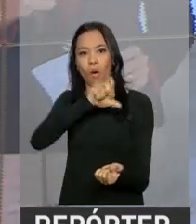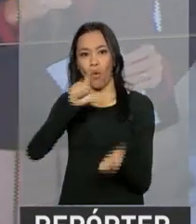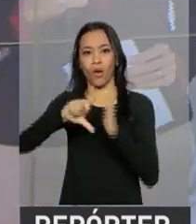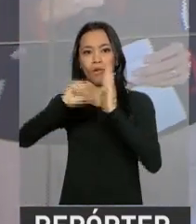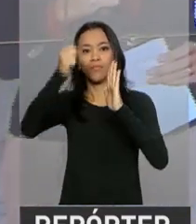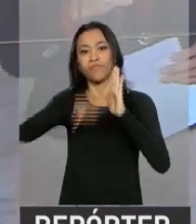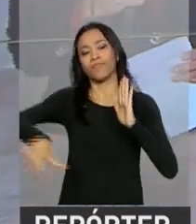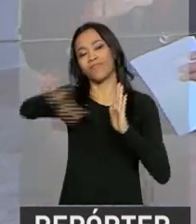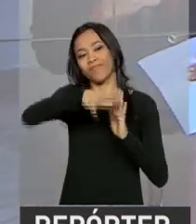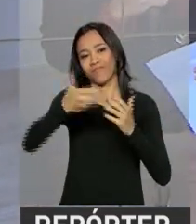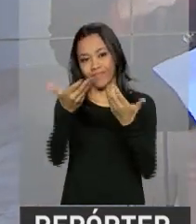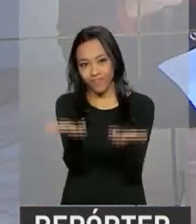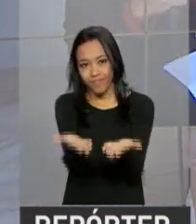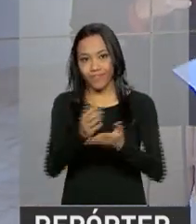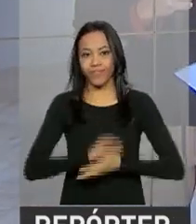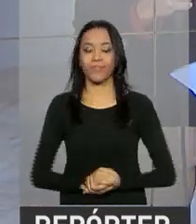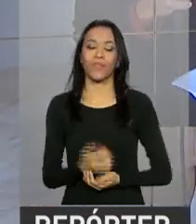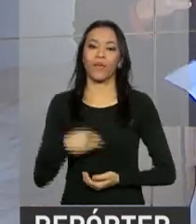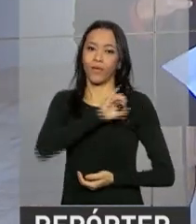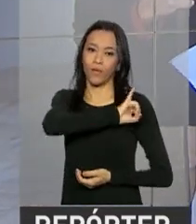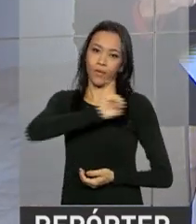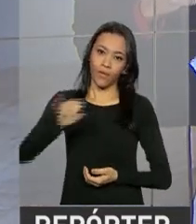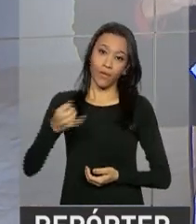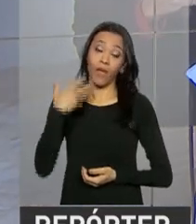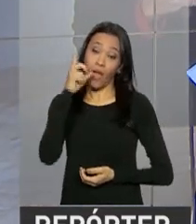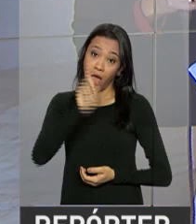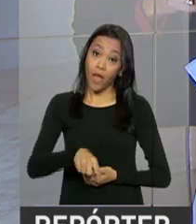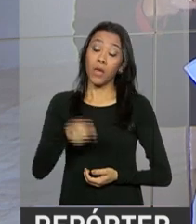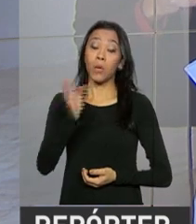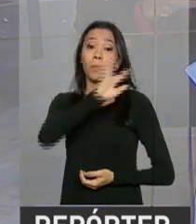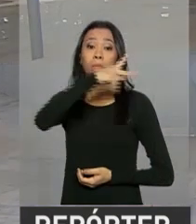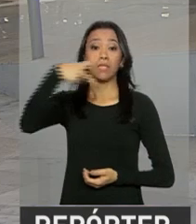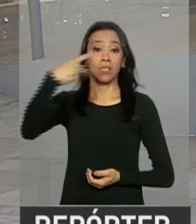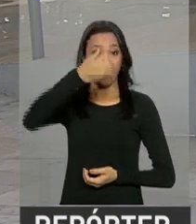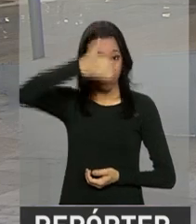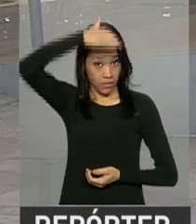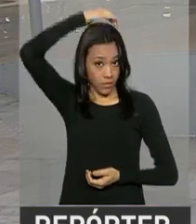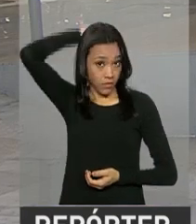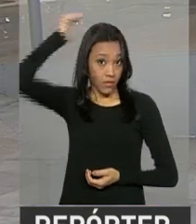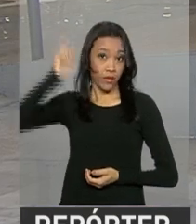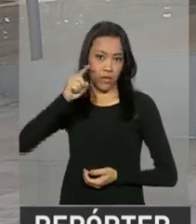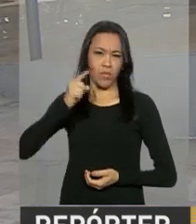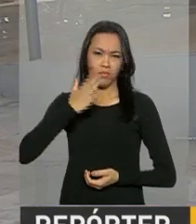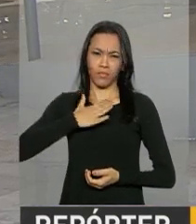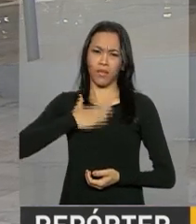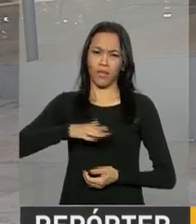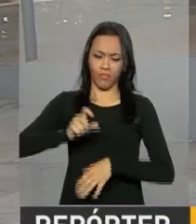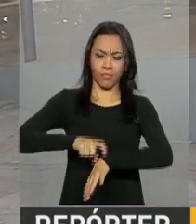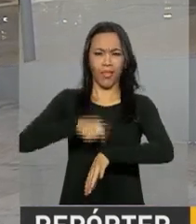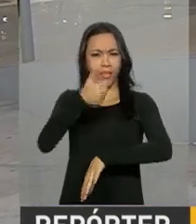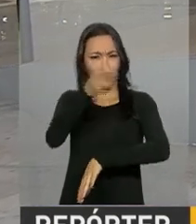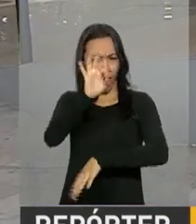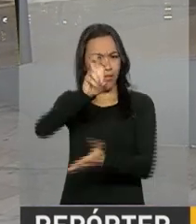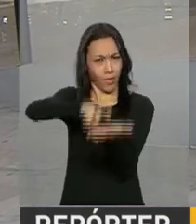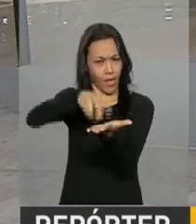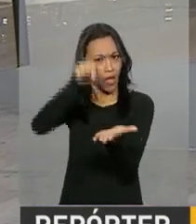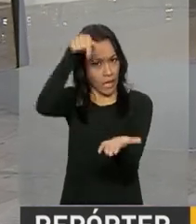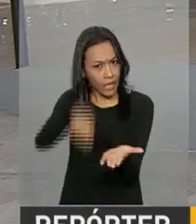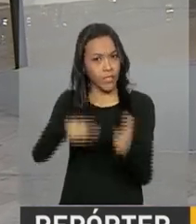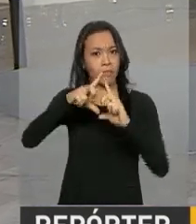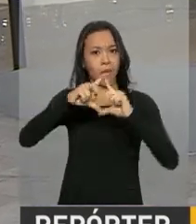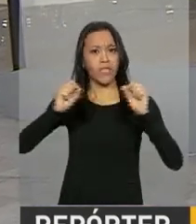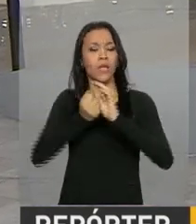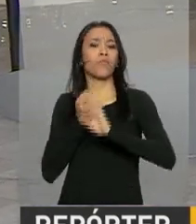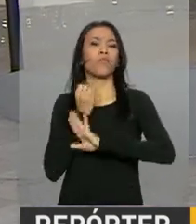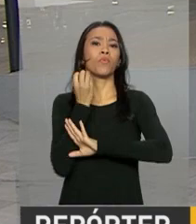Planalto Oi Paula Oi Daniel a previsão é que o presidente em exercício Michel Temer embarque agora às 10 horas aqui em Brasília e